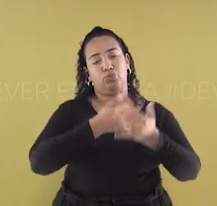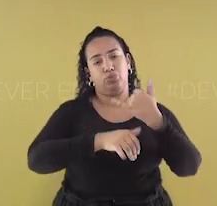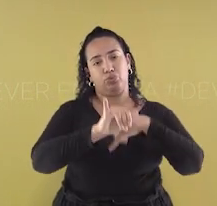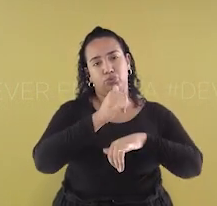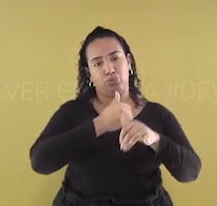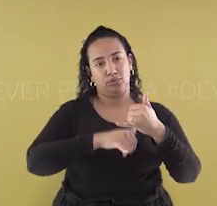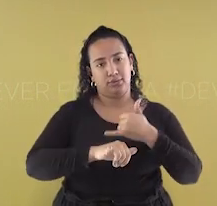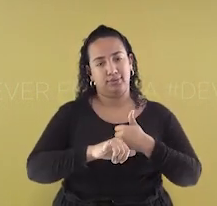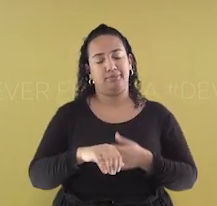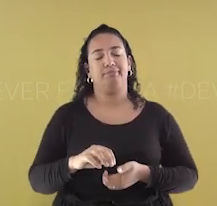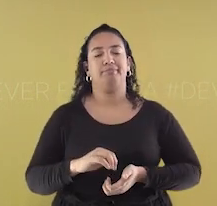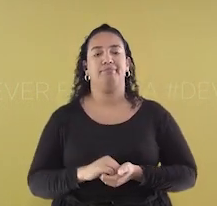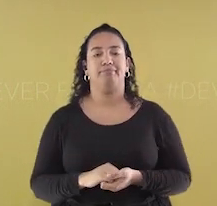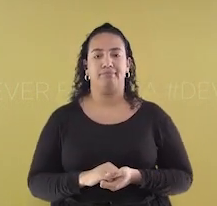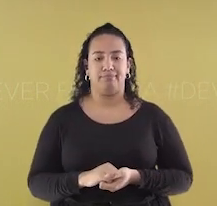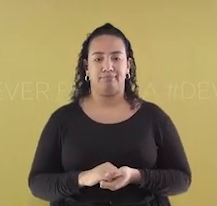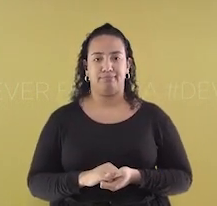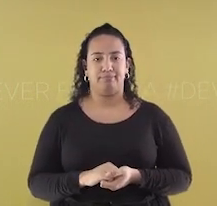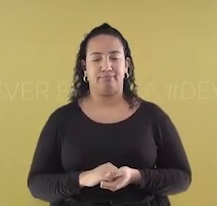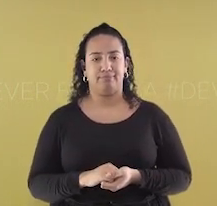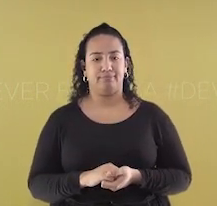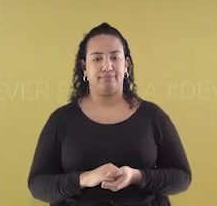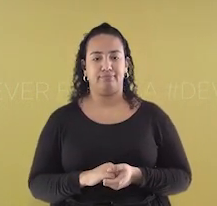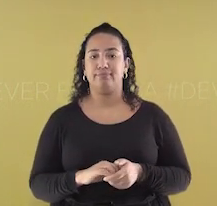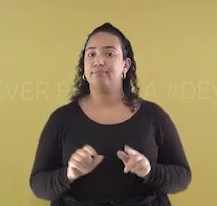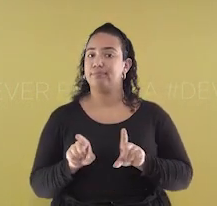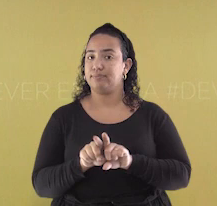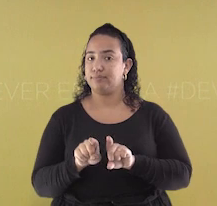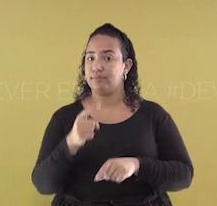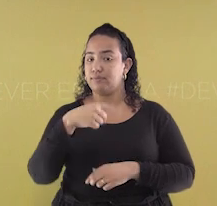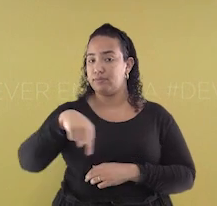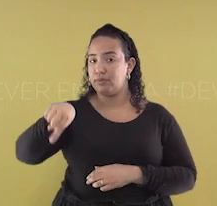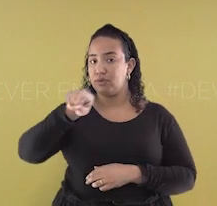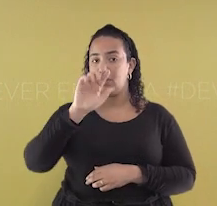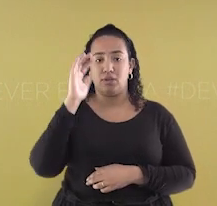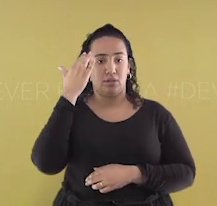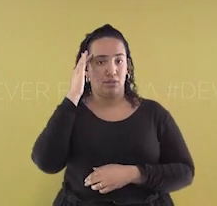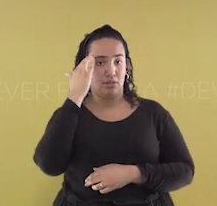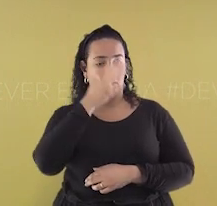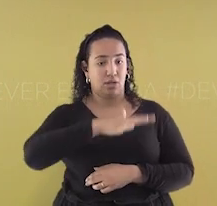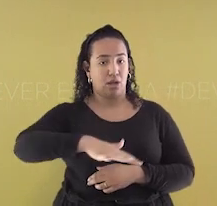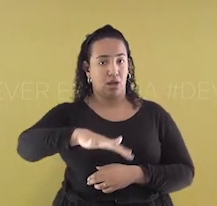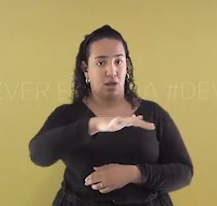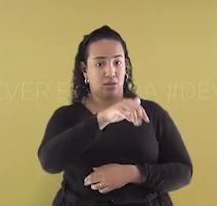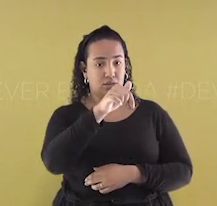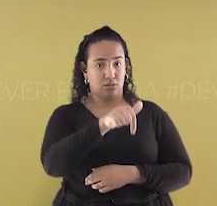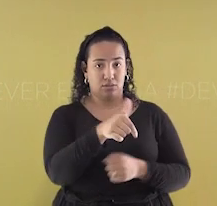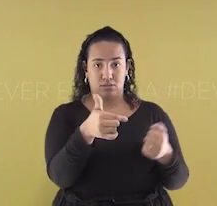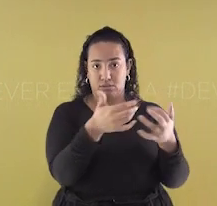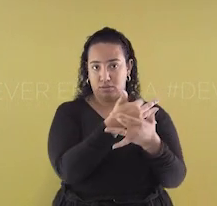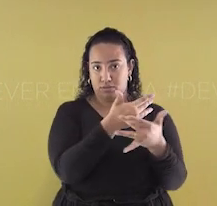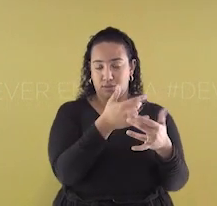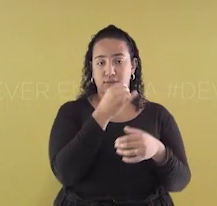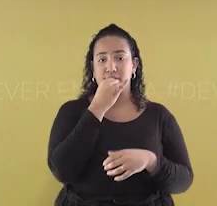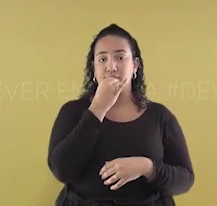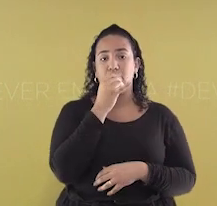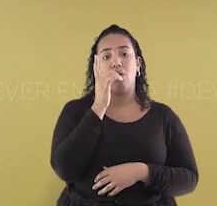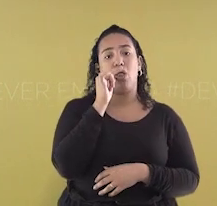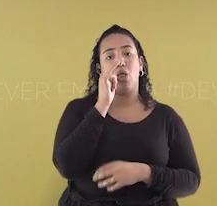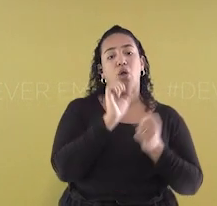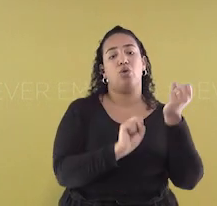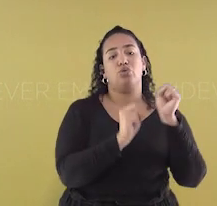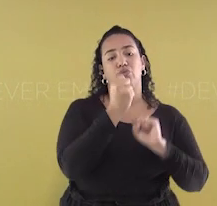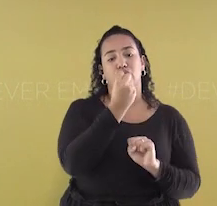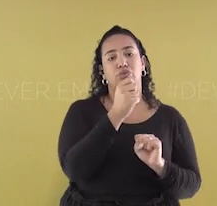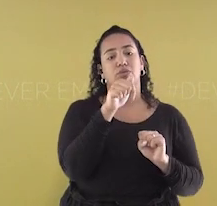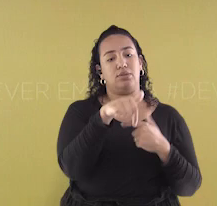dos agrotóxicos e nos desmatamentos, por exemplo. E também entendemos que nas áreas urbanas as atividades